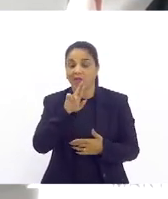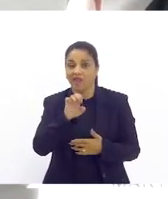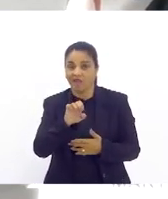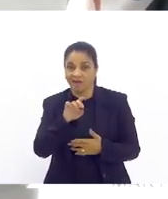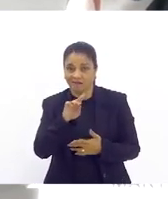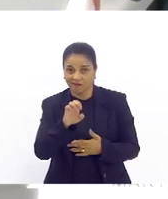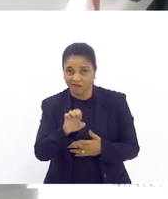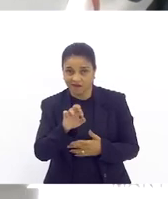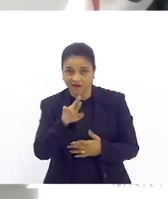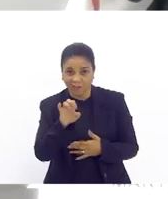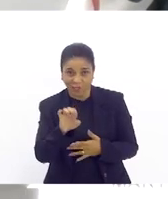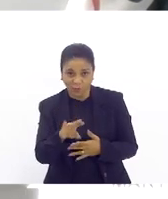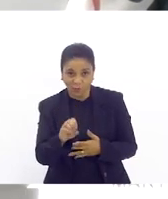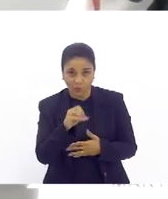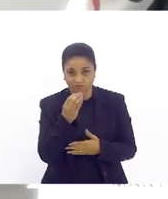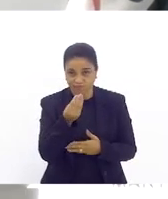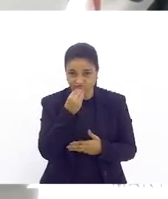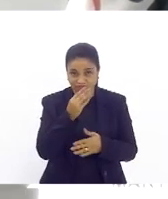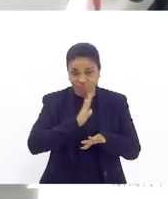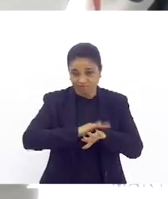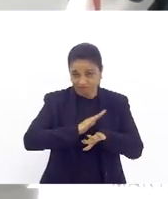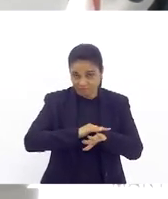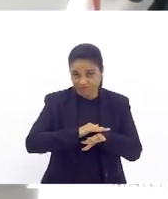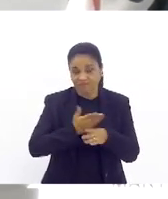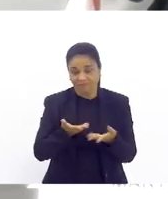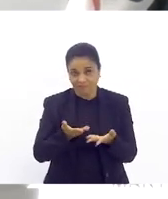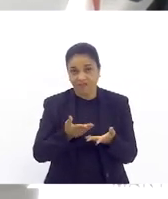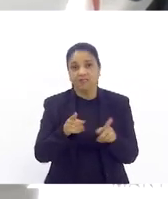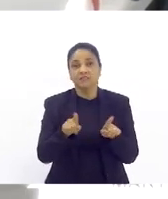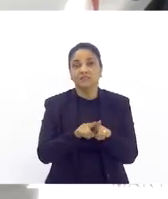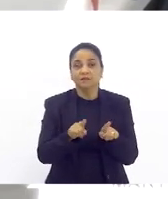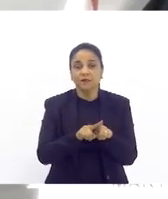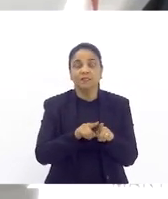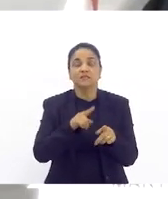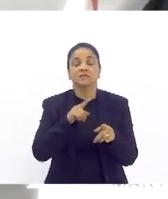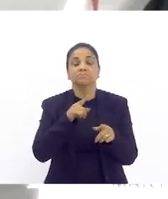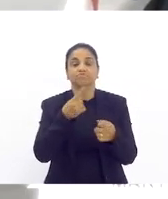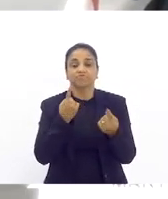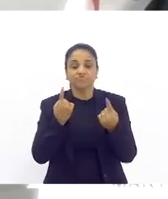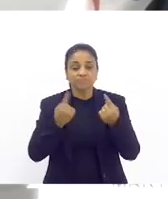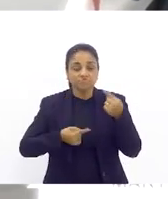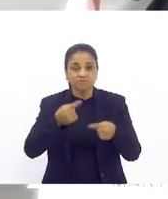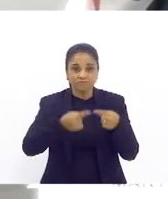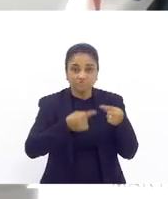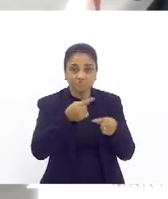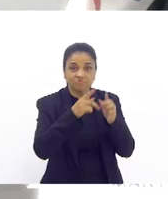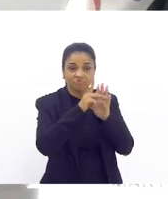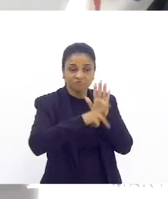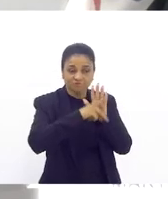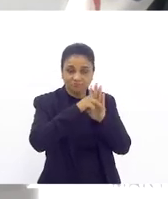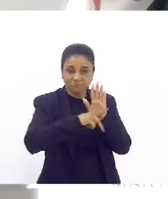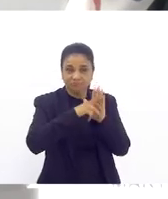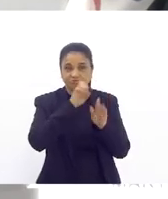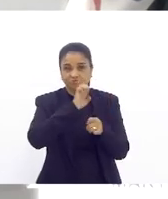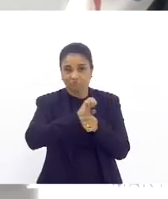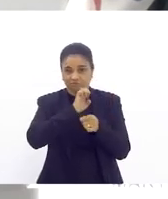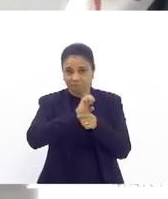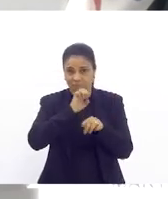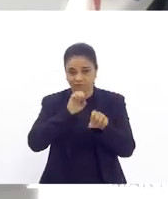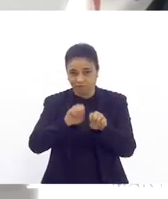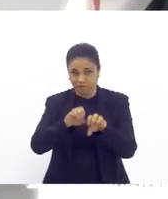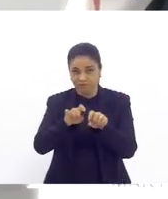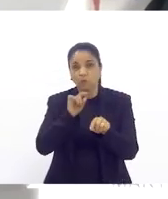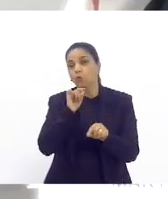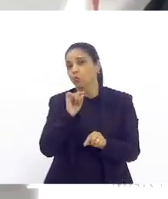a gente tem que ter mecanismos isso tem que ser debatido também no plano Estadual de Educação Na minha opinião